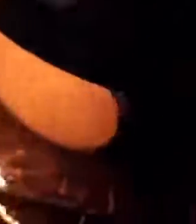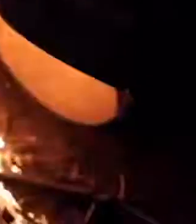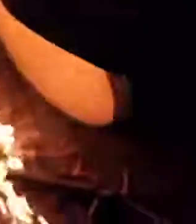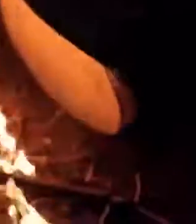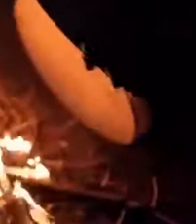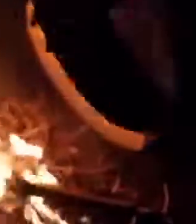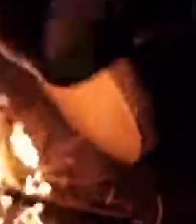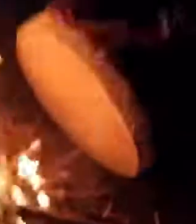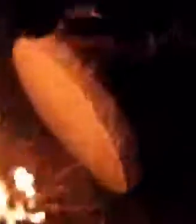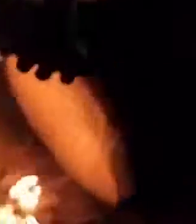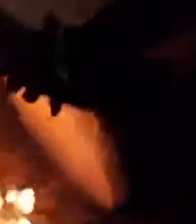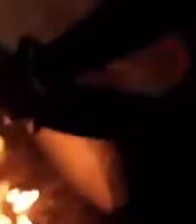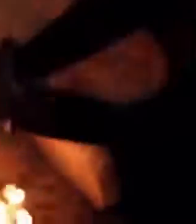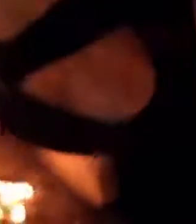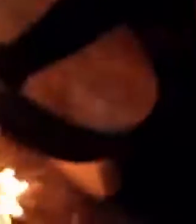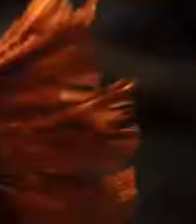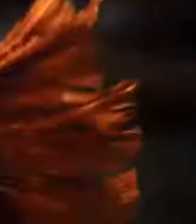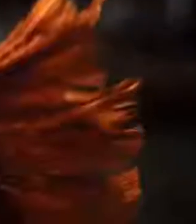Apita aí, chefe.